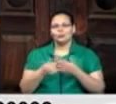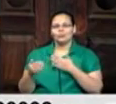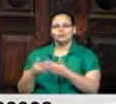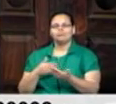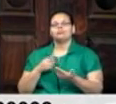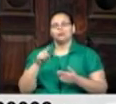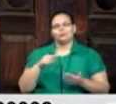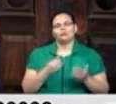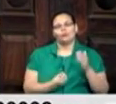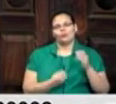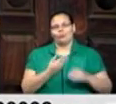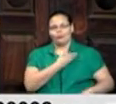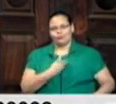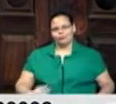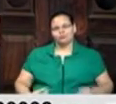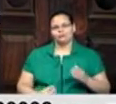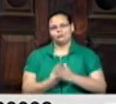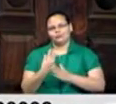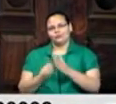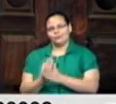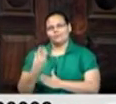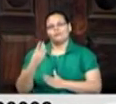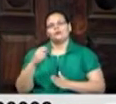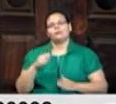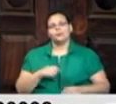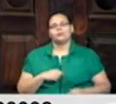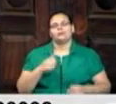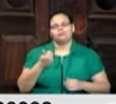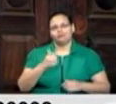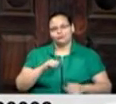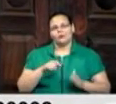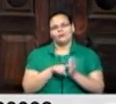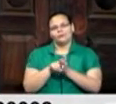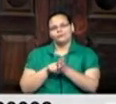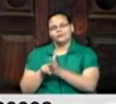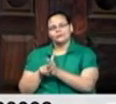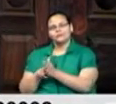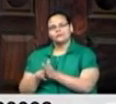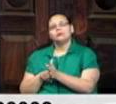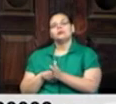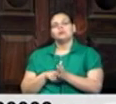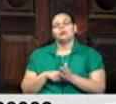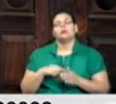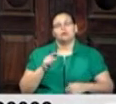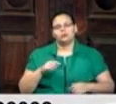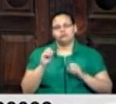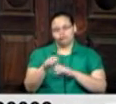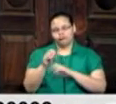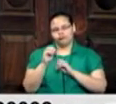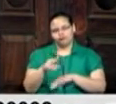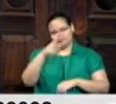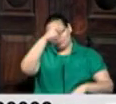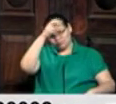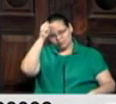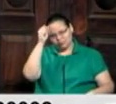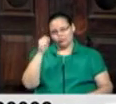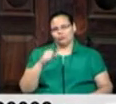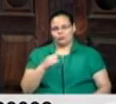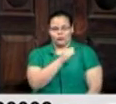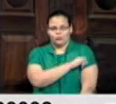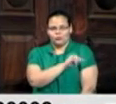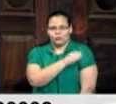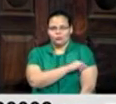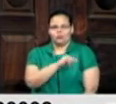crie para avaliar a educação pública no Rio de Janeiro e no Brasil. Então,